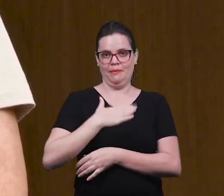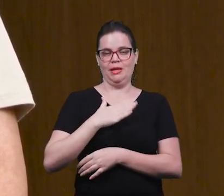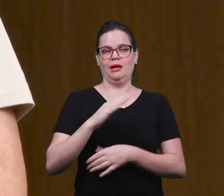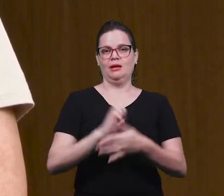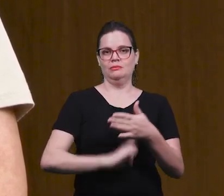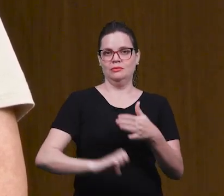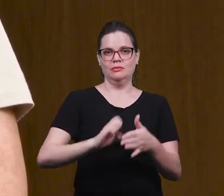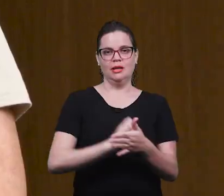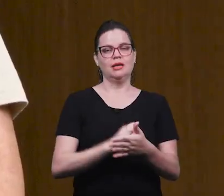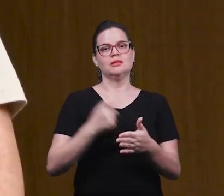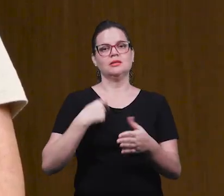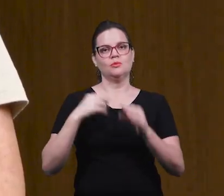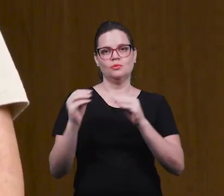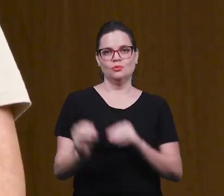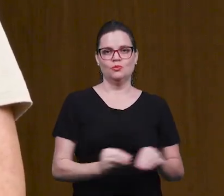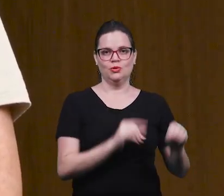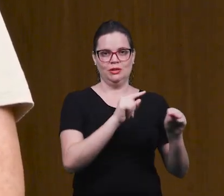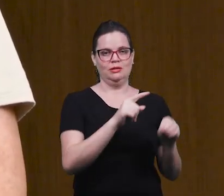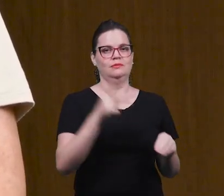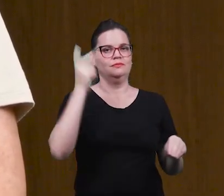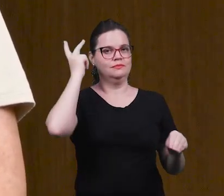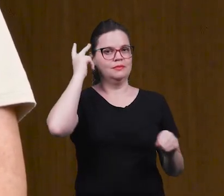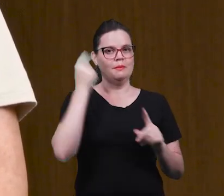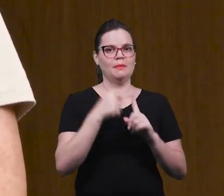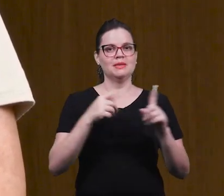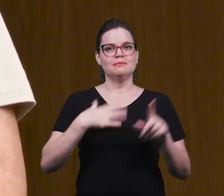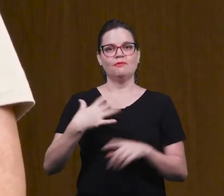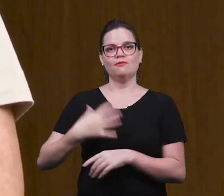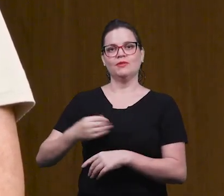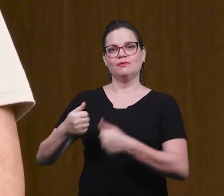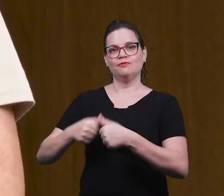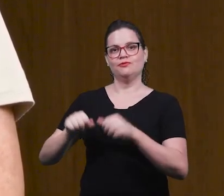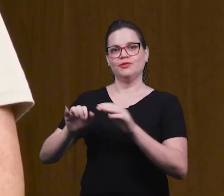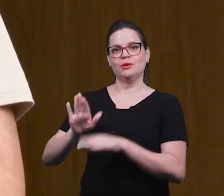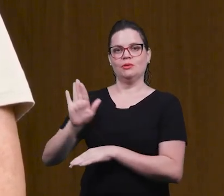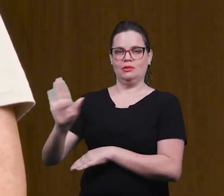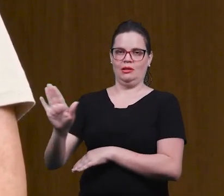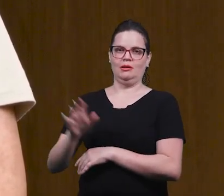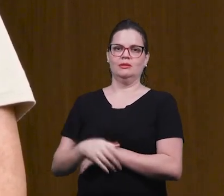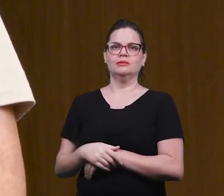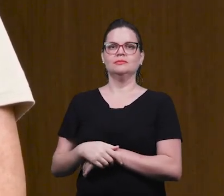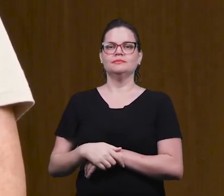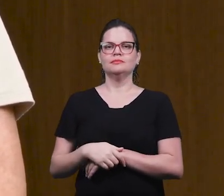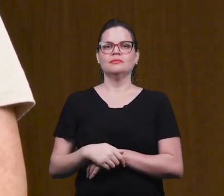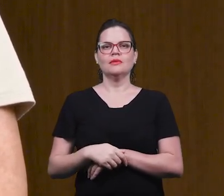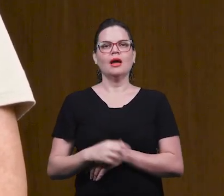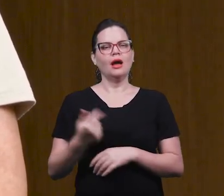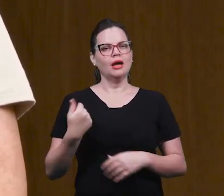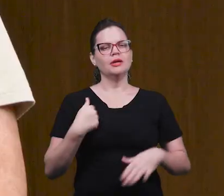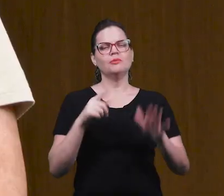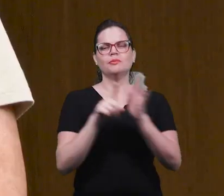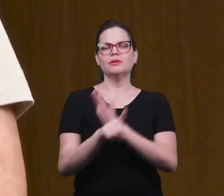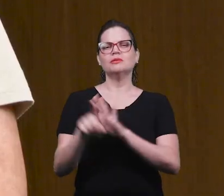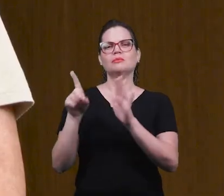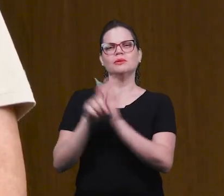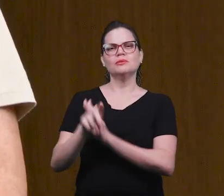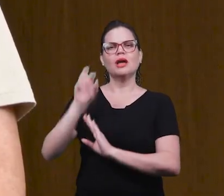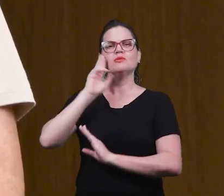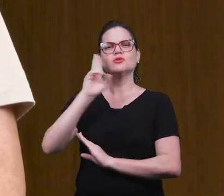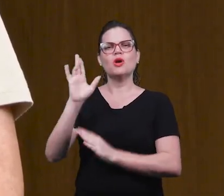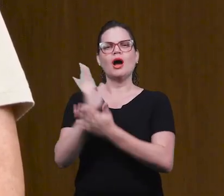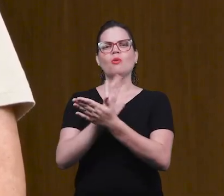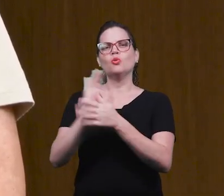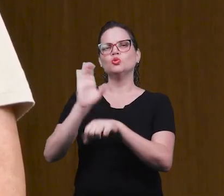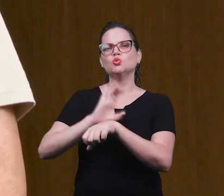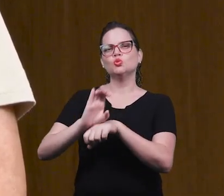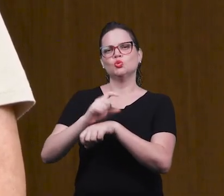cá. Só que meu filho ficou em Brasília. Eu cheguei a consultar, né, alguns cursos para fazer, o senhor